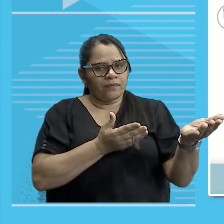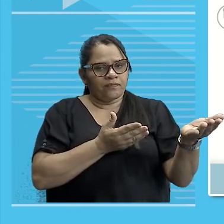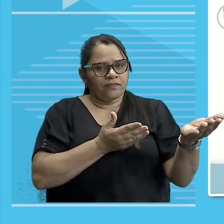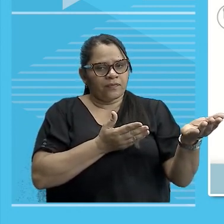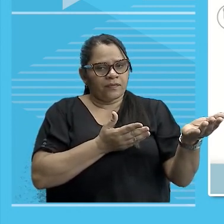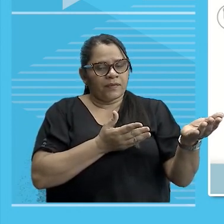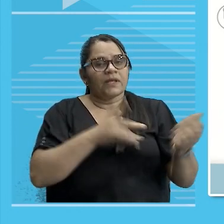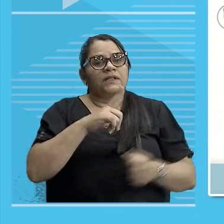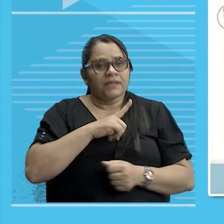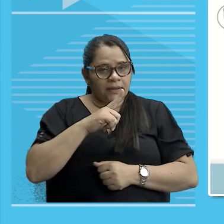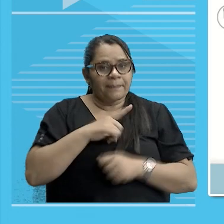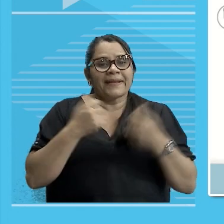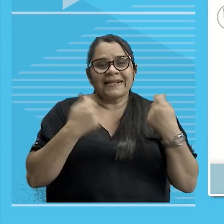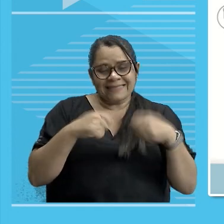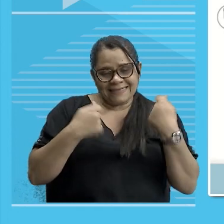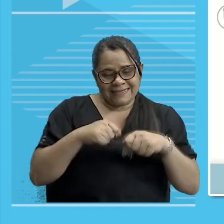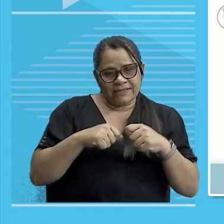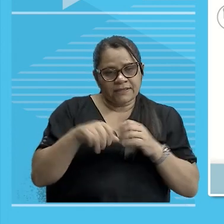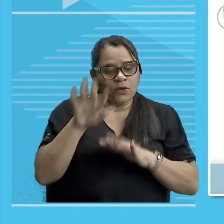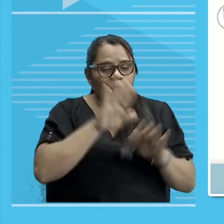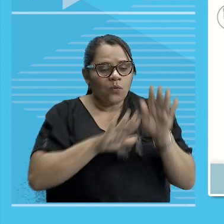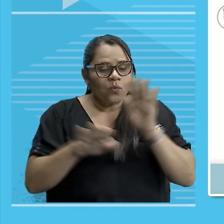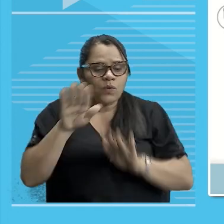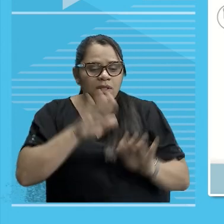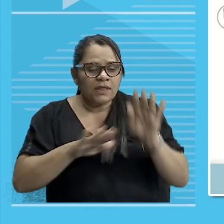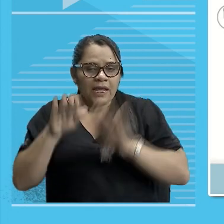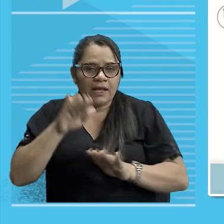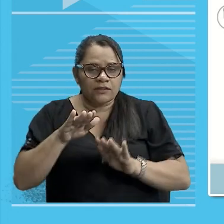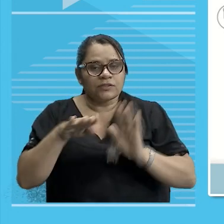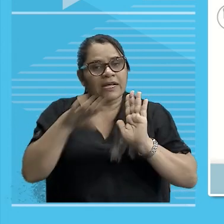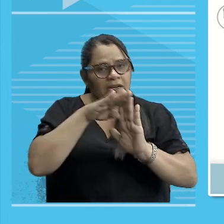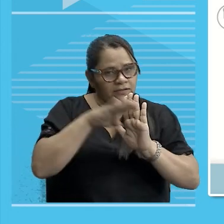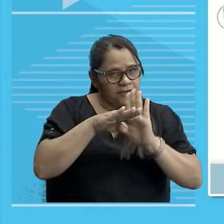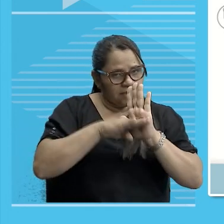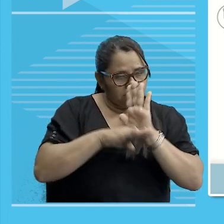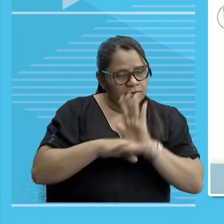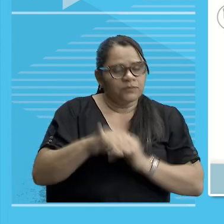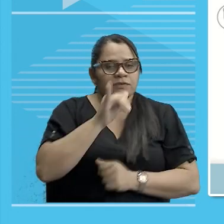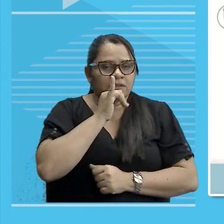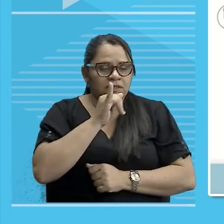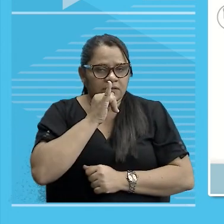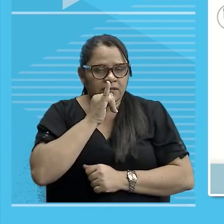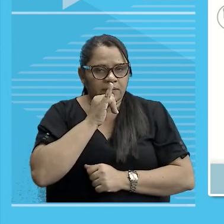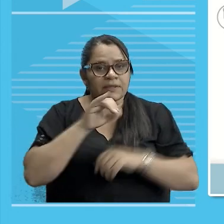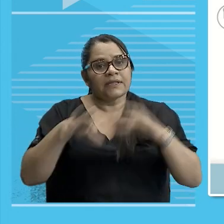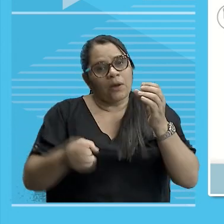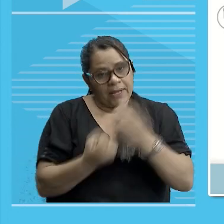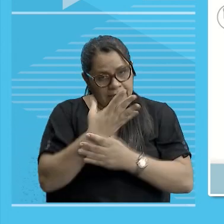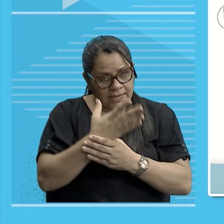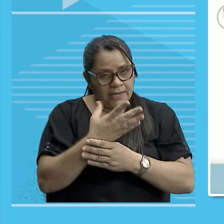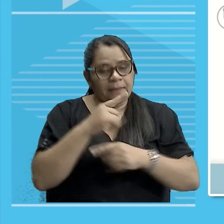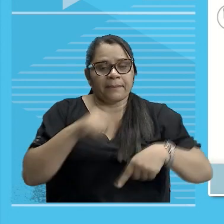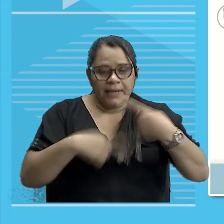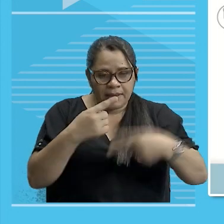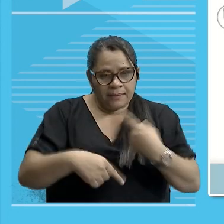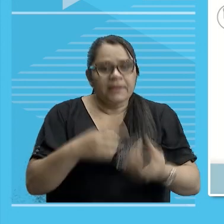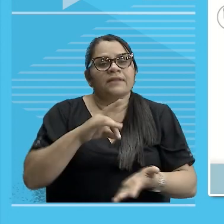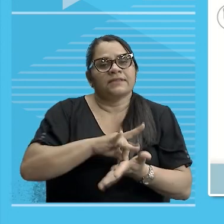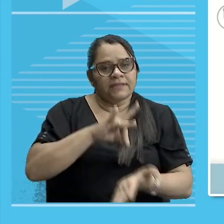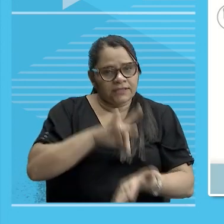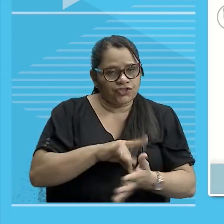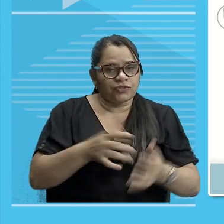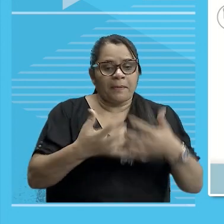nós temos que tomar bastante cuidado na hora da classificação dos 6 m matéria-prima existe tranquilo máquina